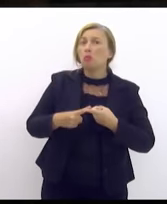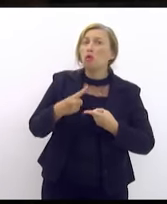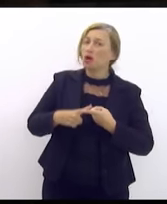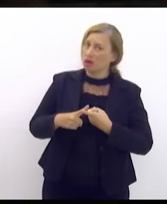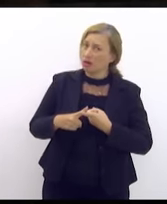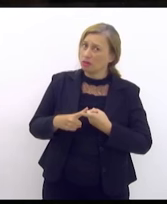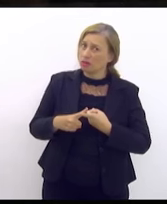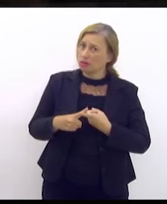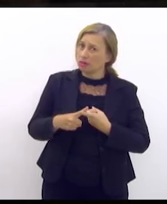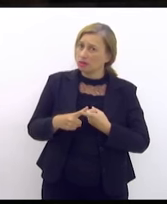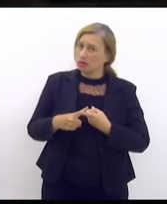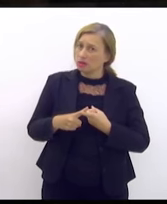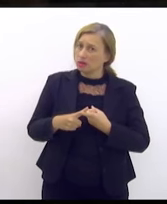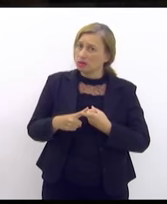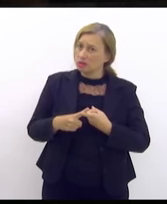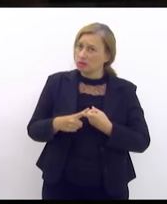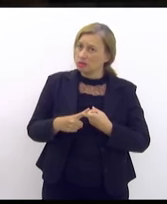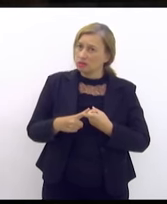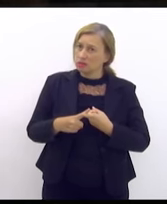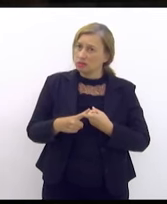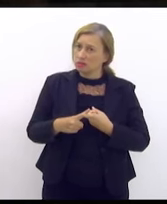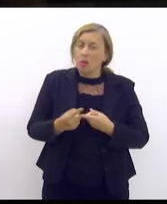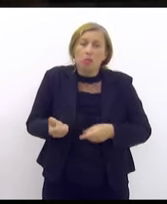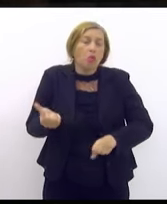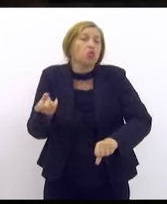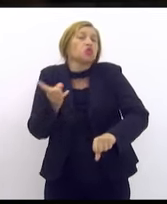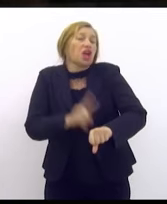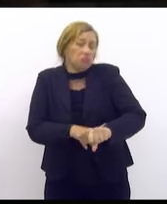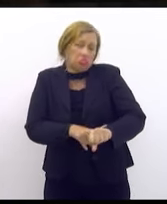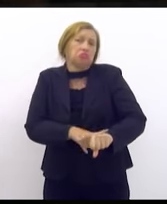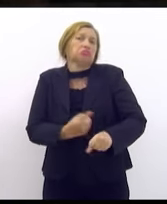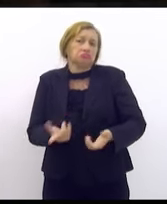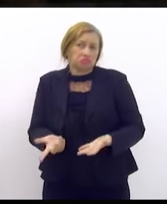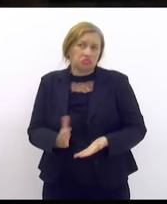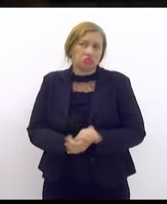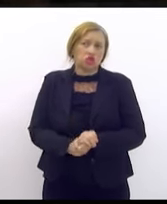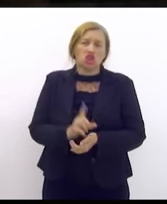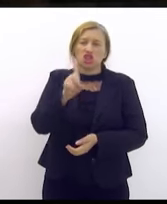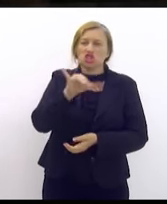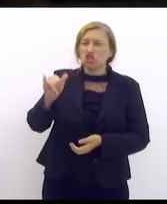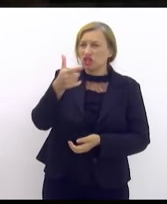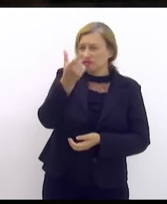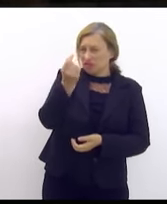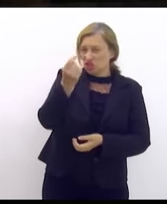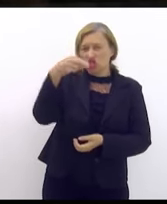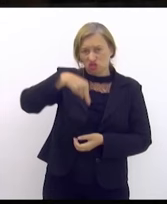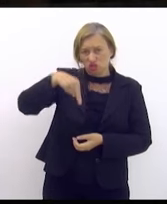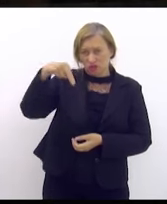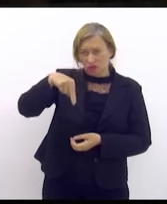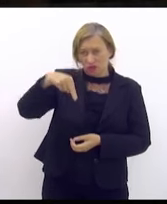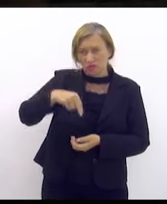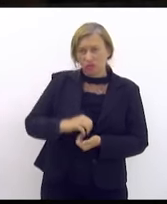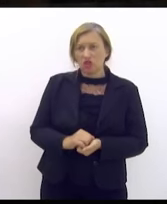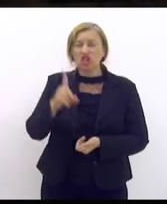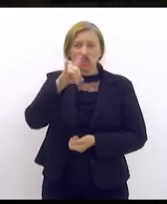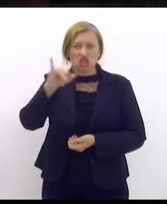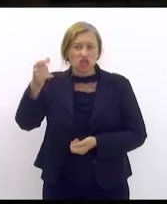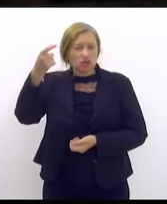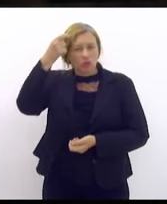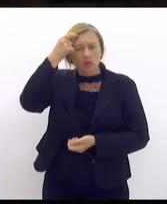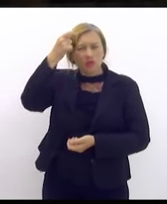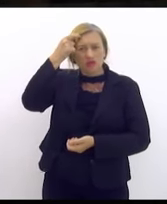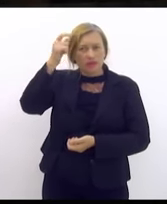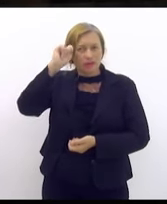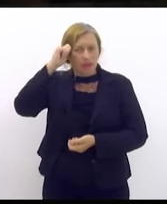porque é questão de tempo que o dia 20 de novembro Dia da Consciência